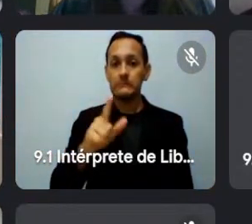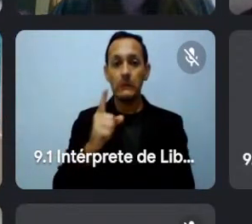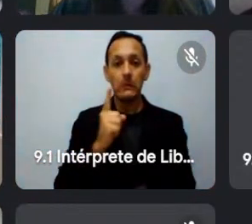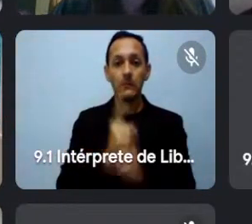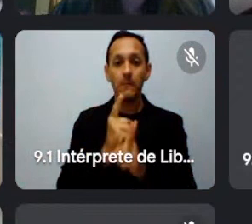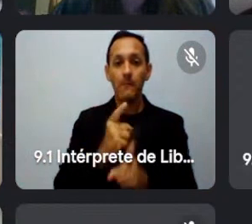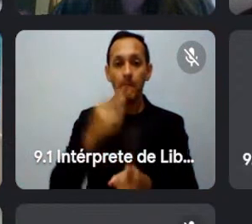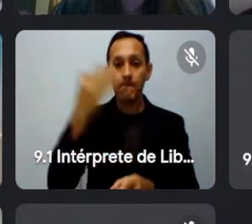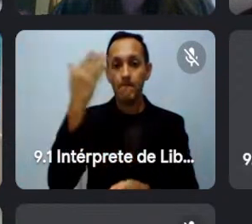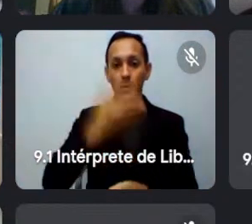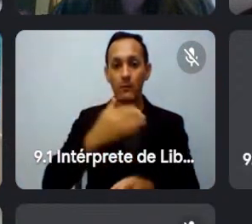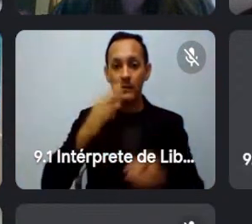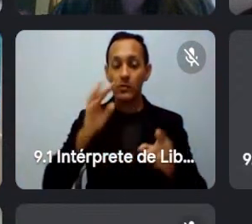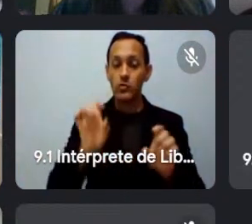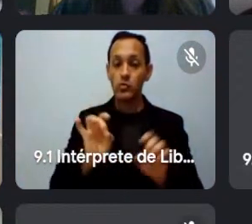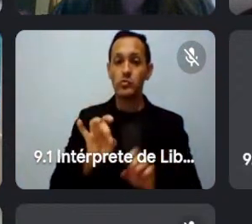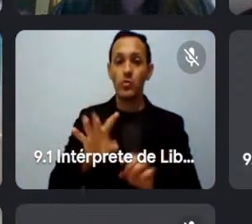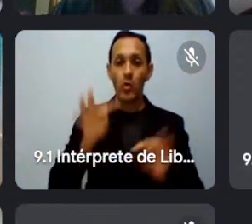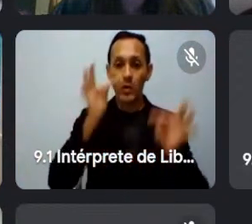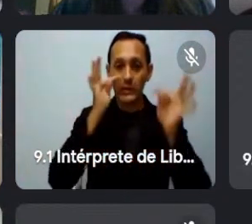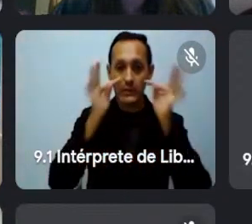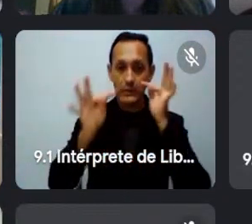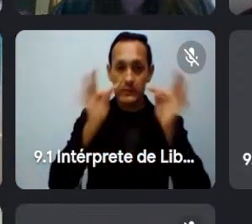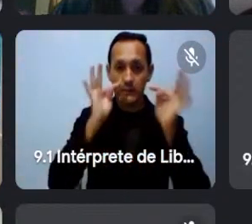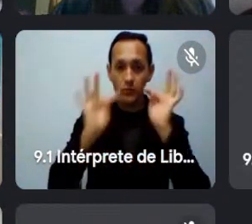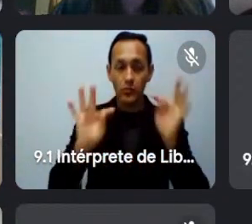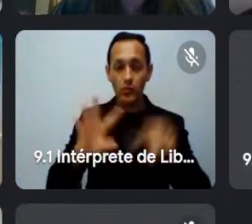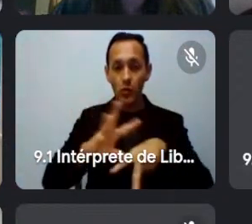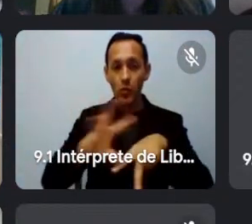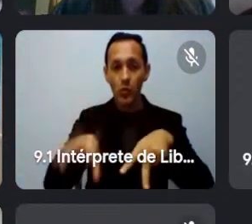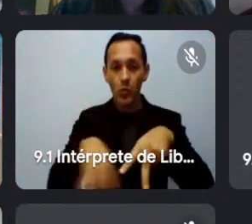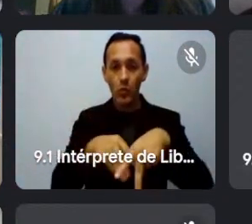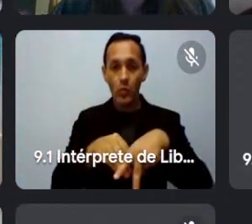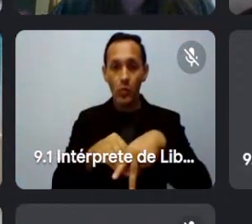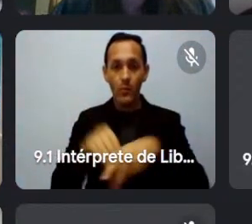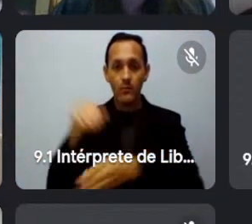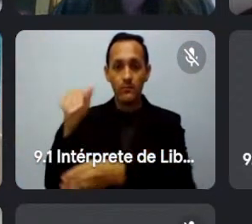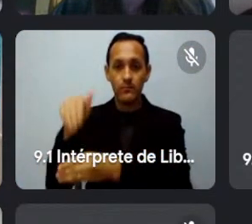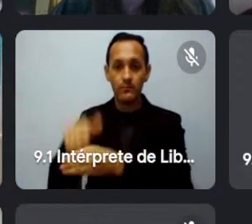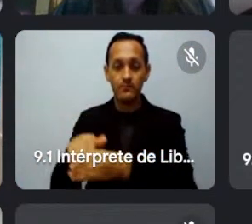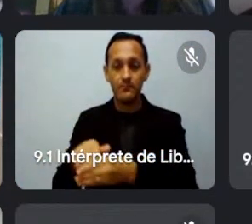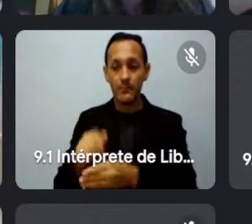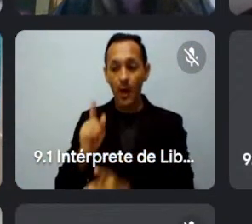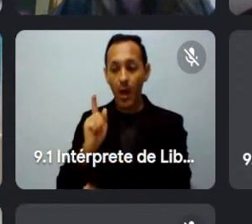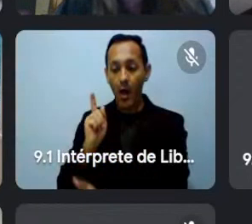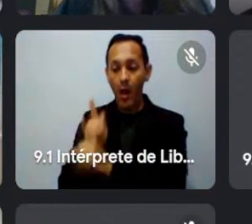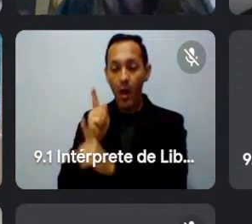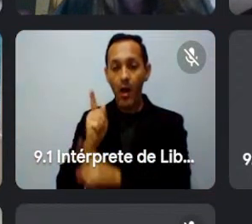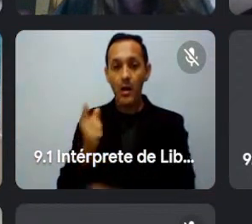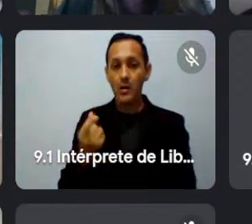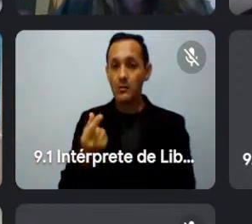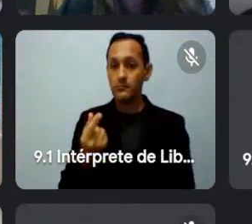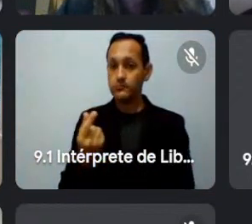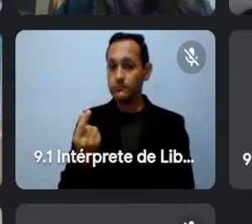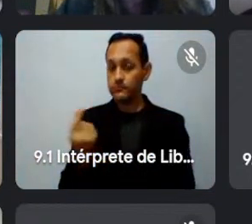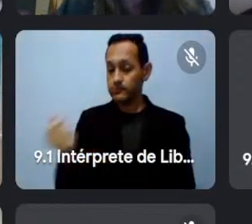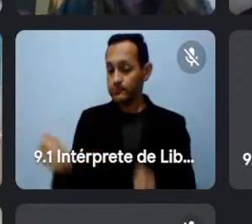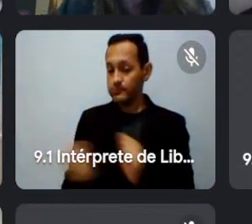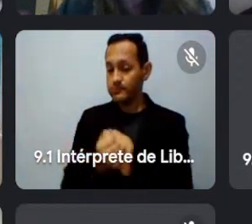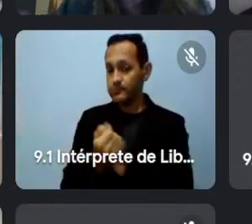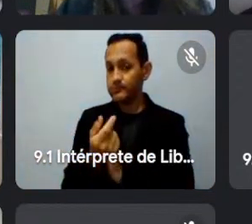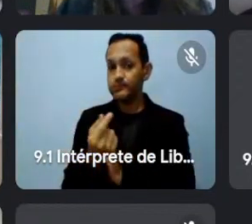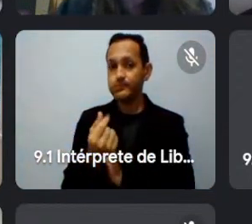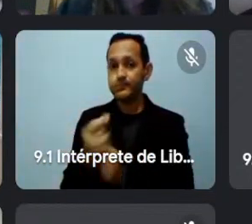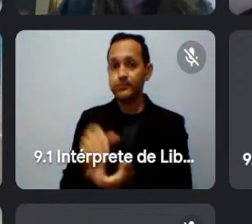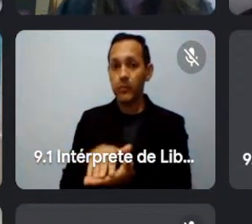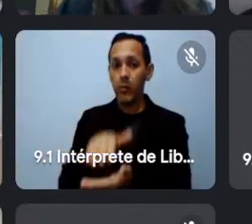testemunhal da que corrupção eleitoral foi apreendida em seu poder uma considerável quantia em